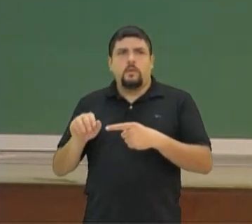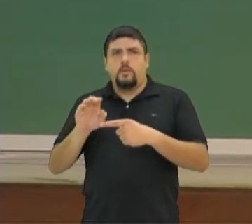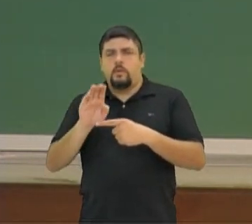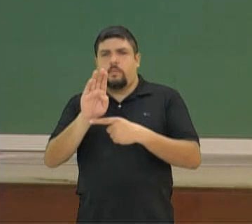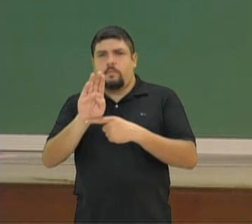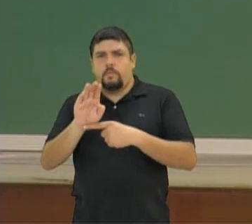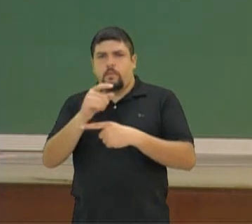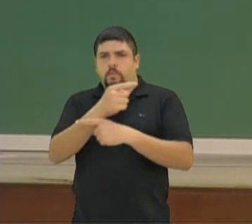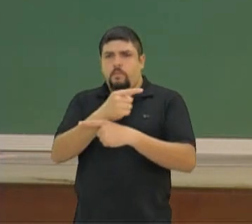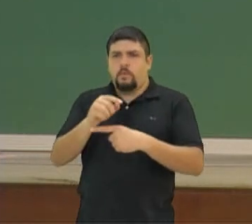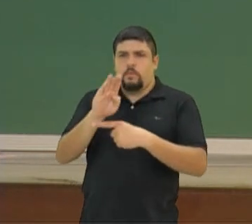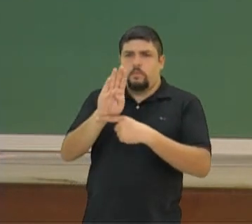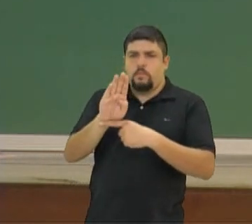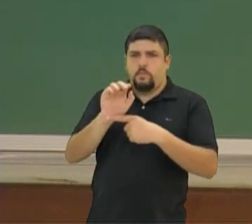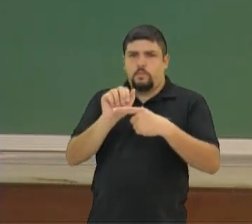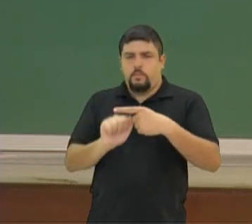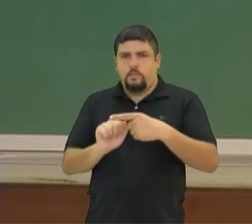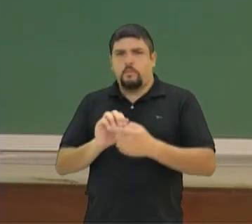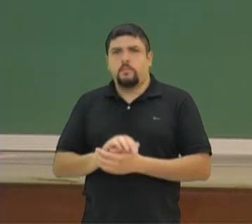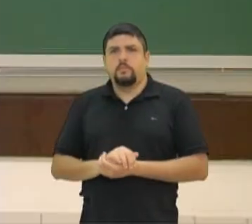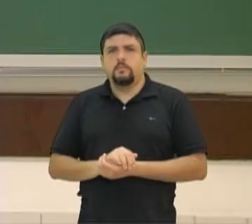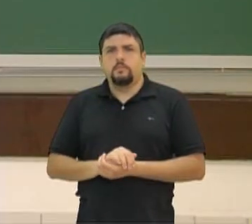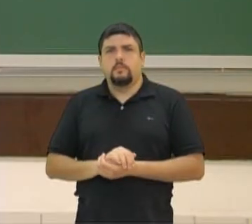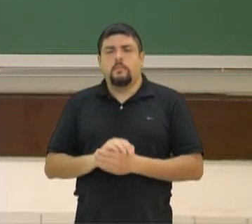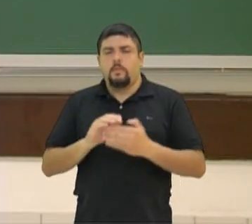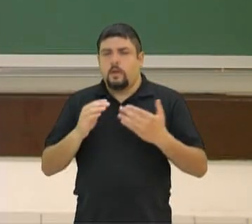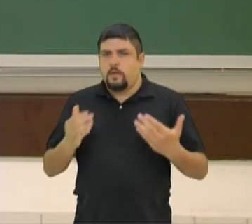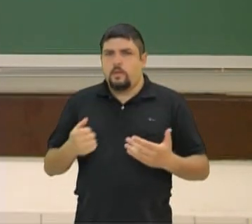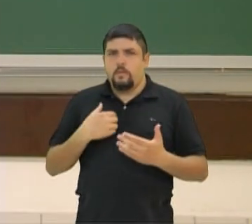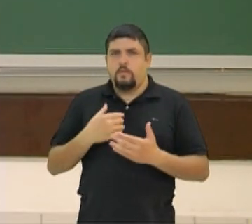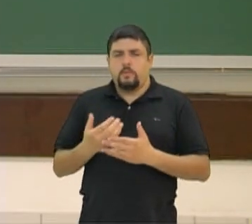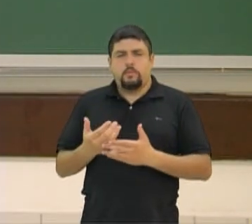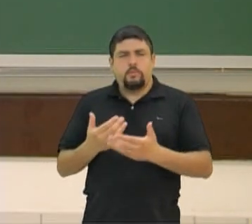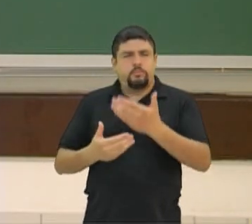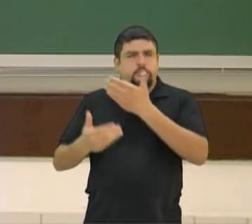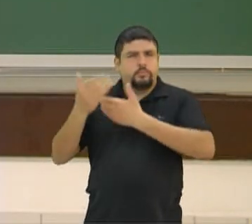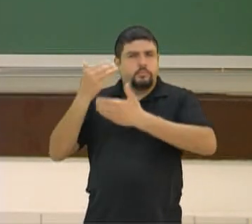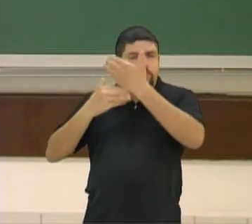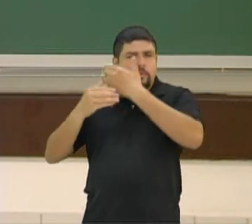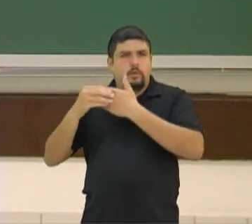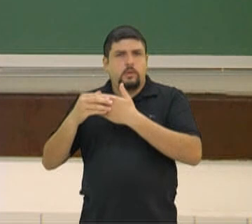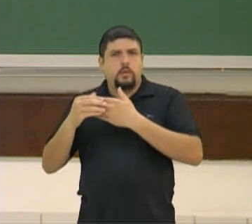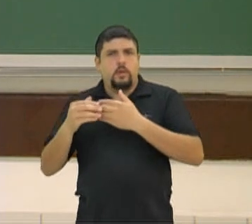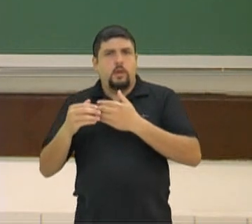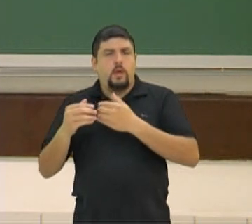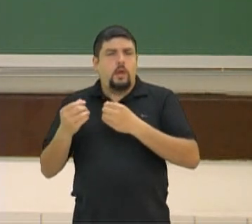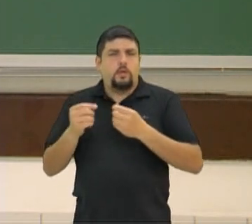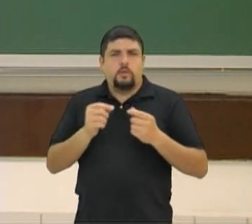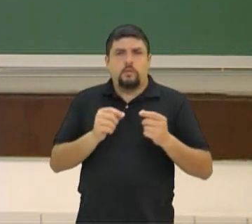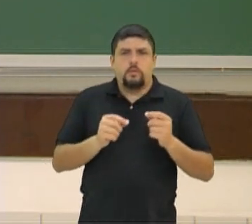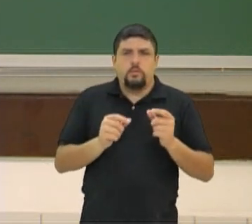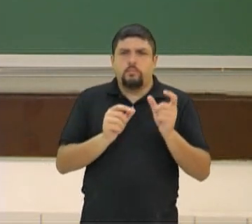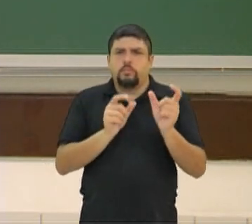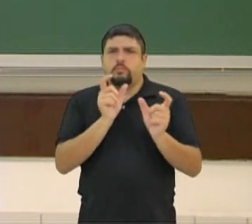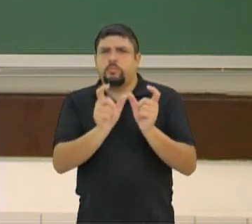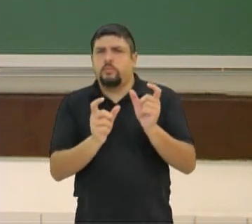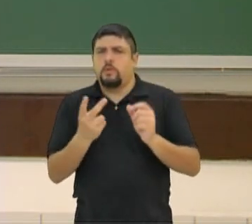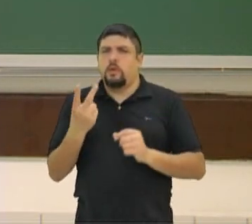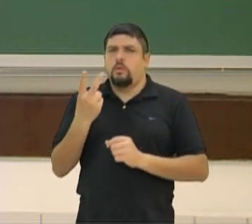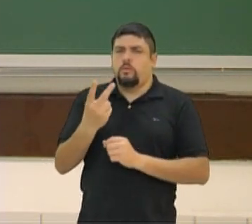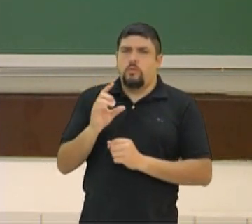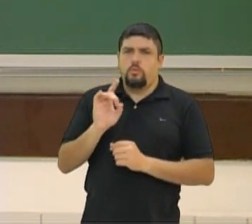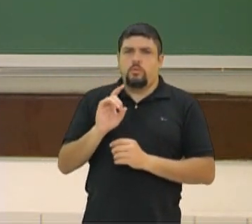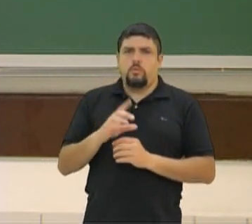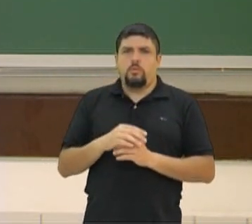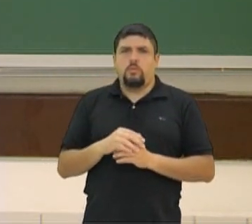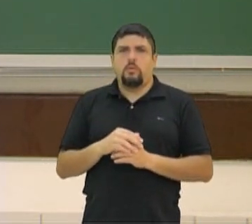raízes é a divisão, lá no caso, né, era diferente para você, porque eram só dois, aqui nós estamos na equação do terceiro grau, vocês viram lá que